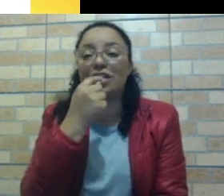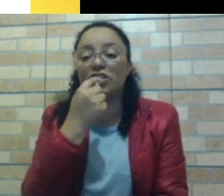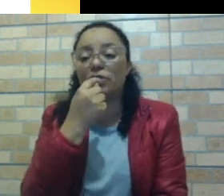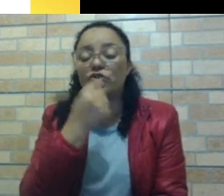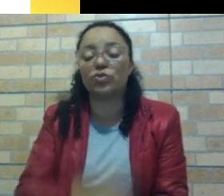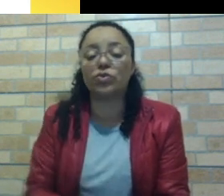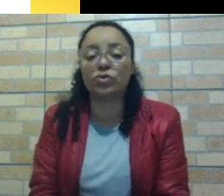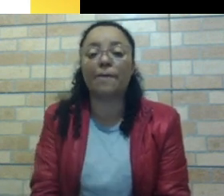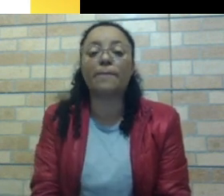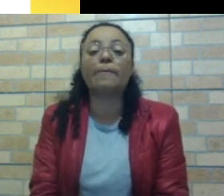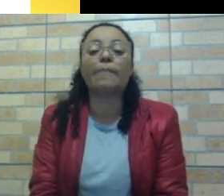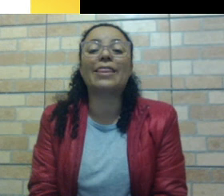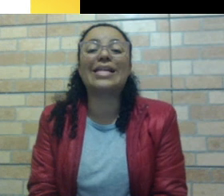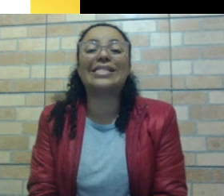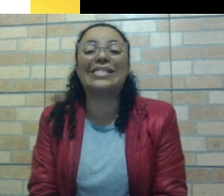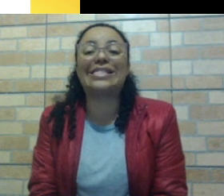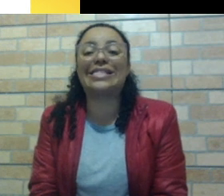os dentes bem juntos.